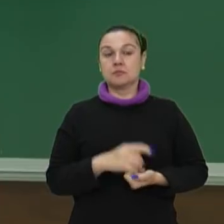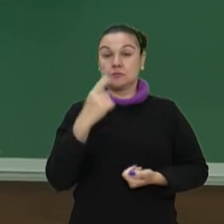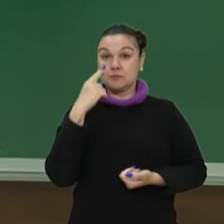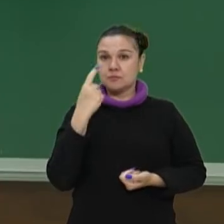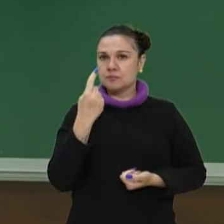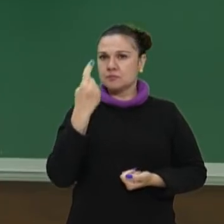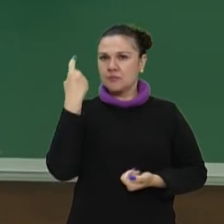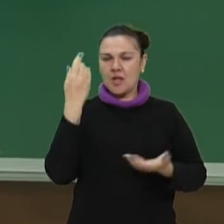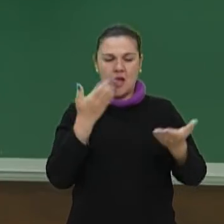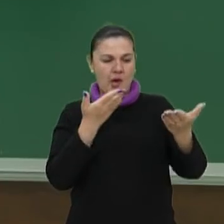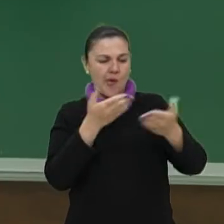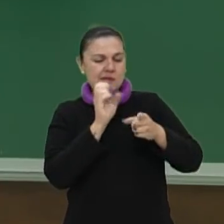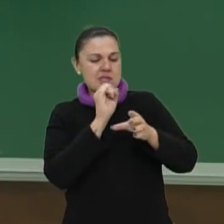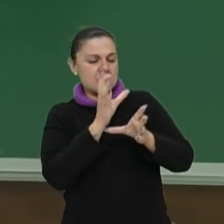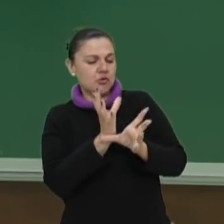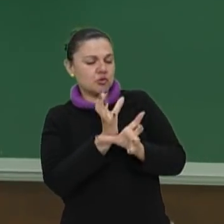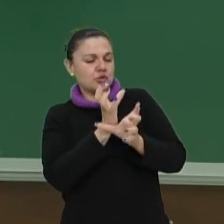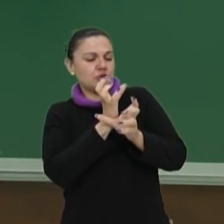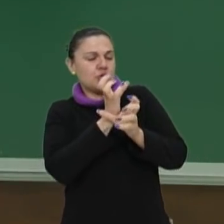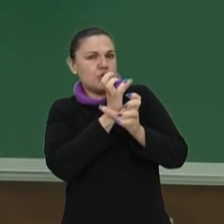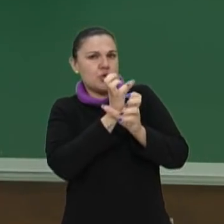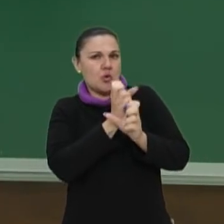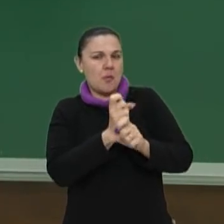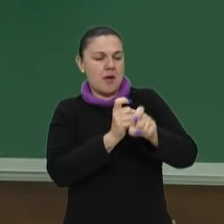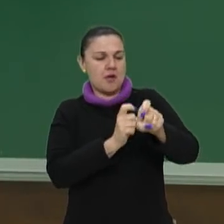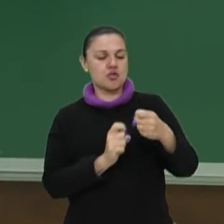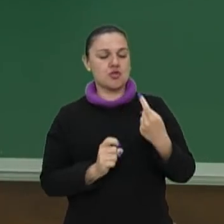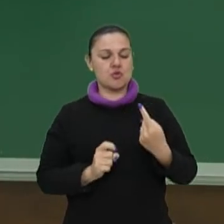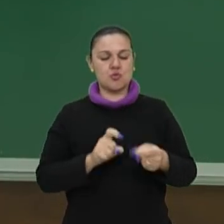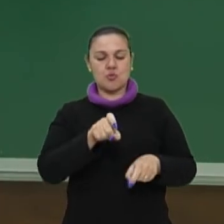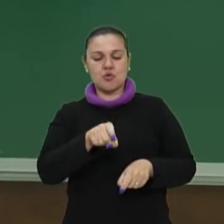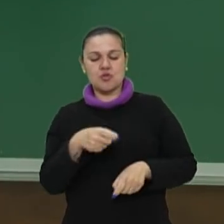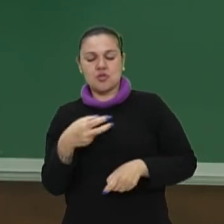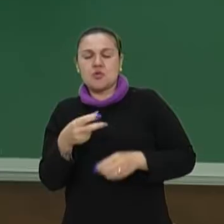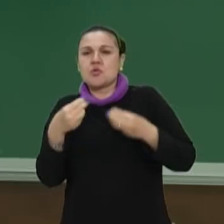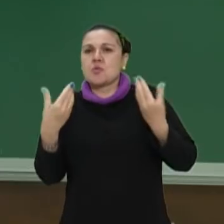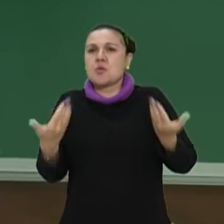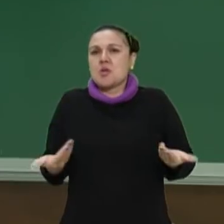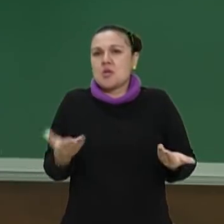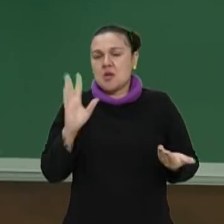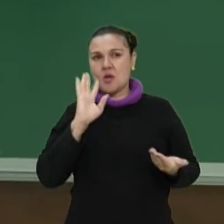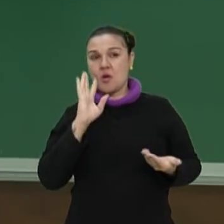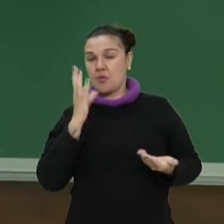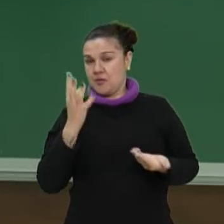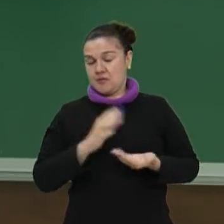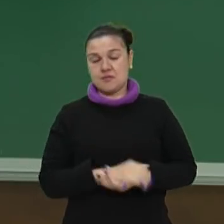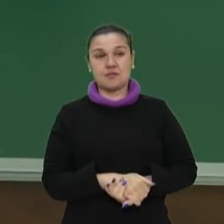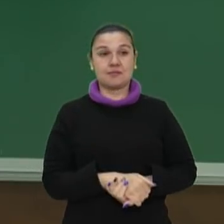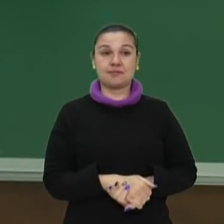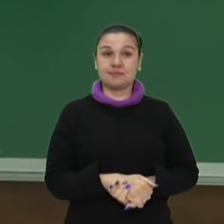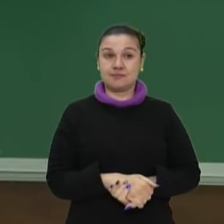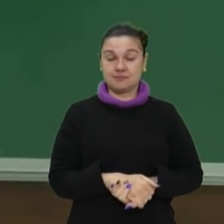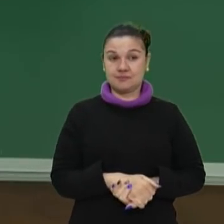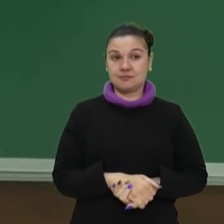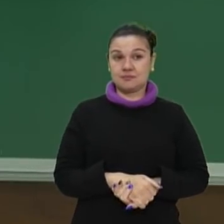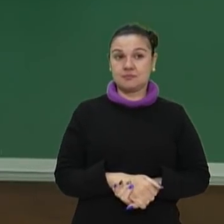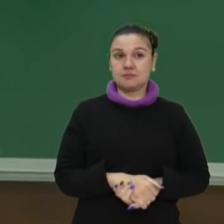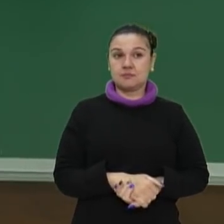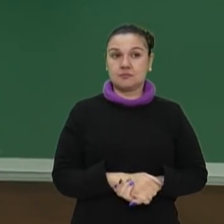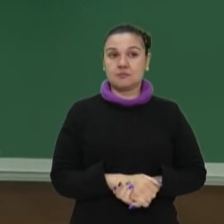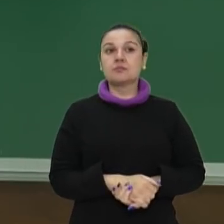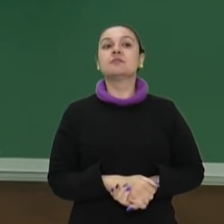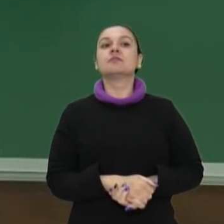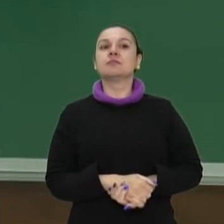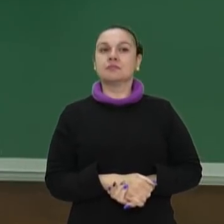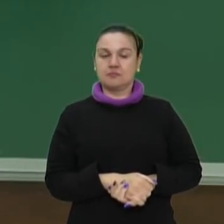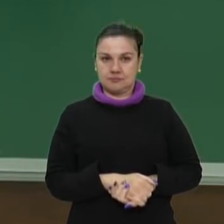O que acontece se eu somar essas duas raízes? Voltando um pouquinho aqui, o que acontece se eu somar o x1 com o x2? Ou seja, somar isso com isso.